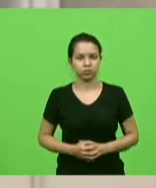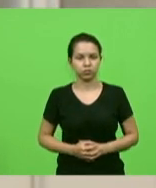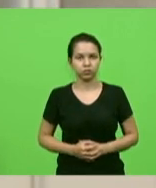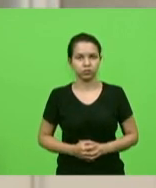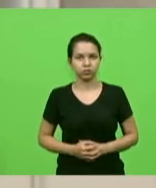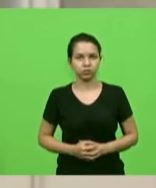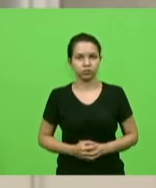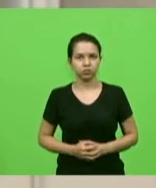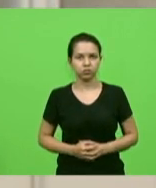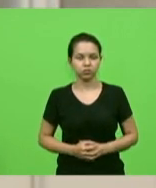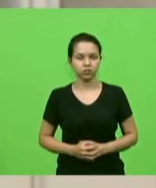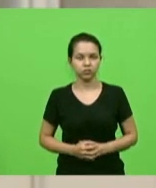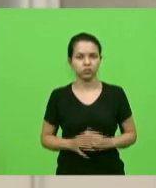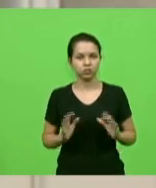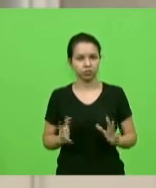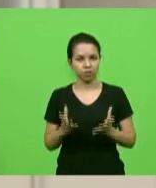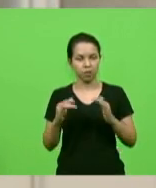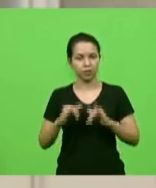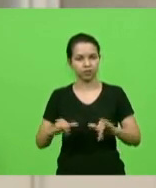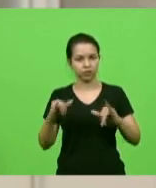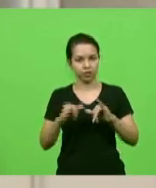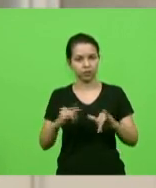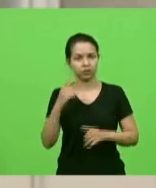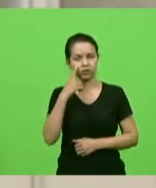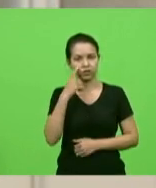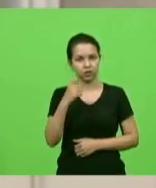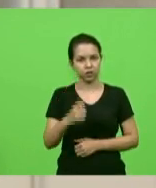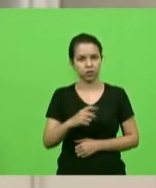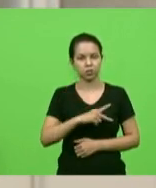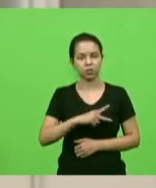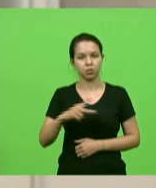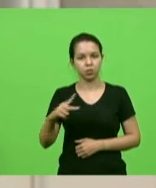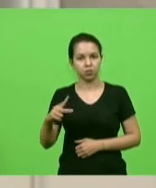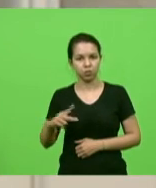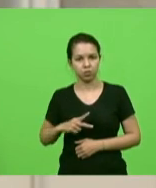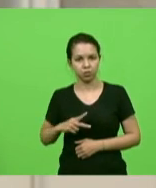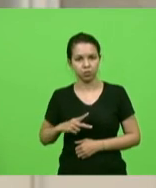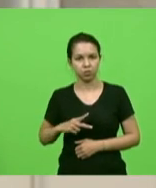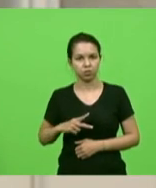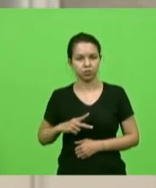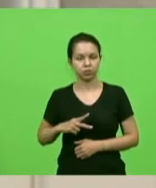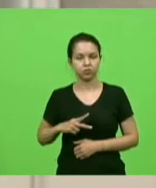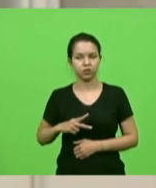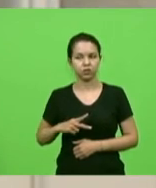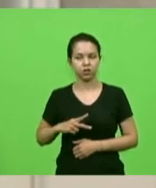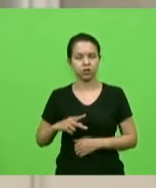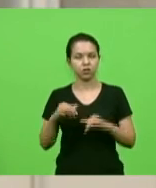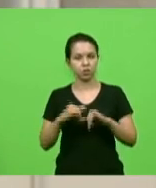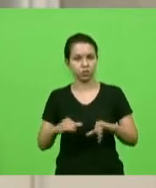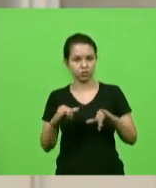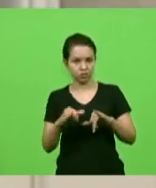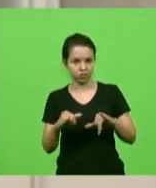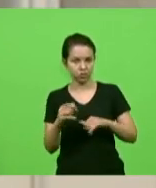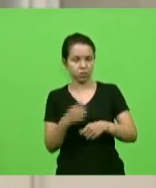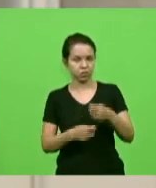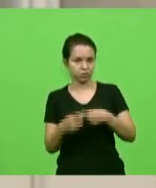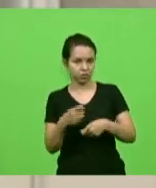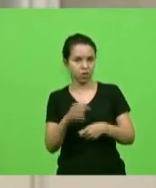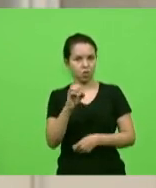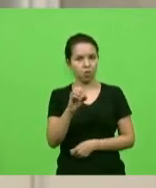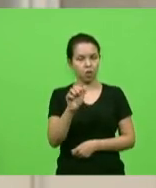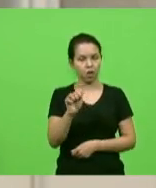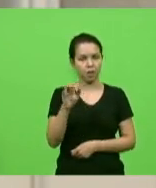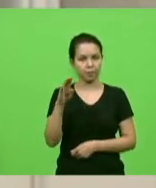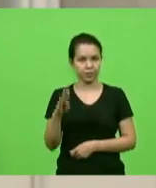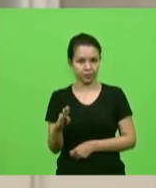tá animada pelo Manifesto interesse público decorrente dessa estrepitosa negociação a OAB